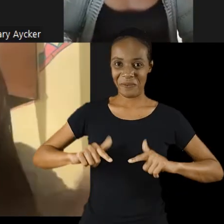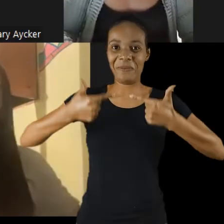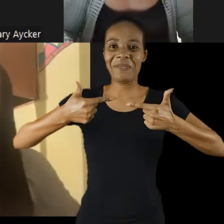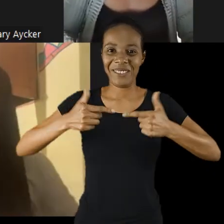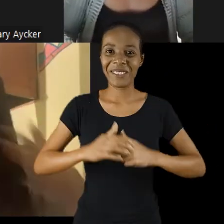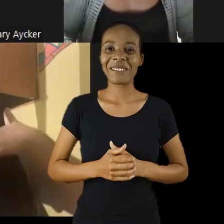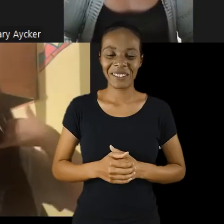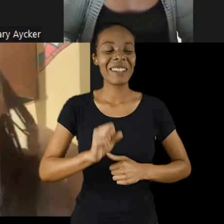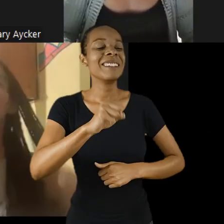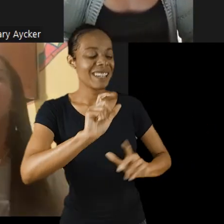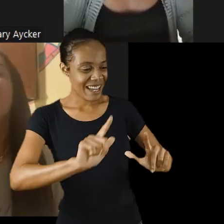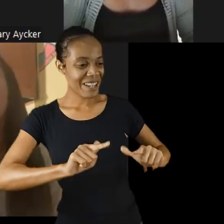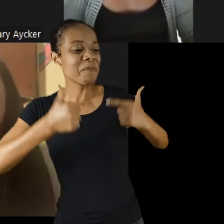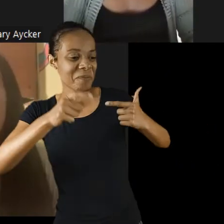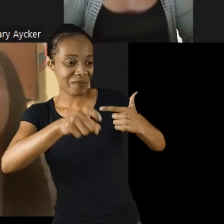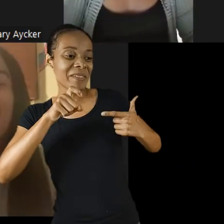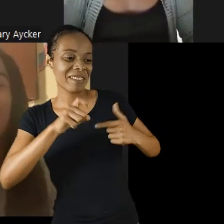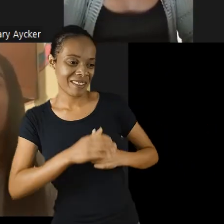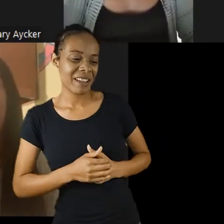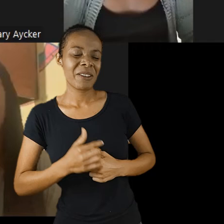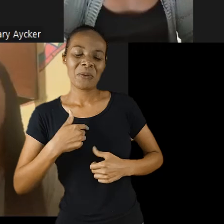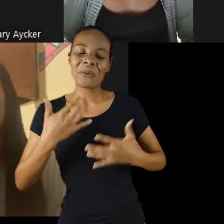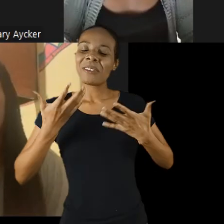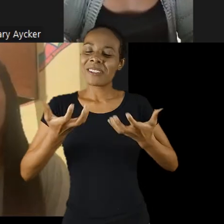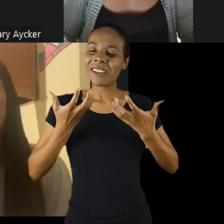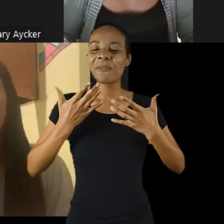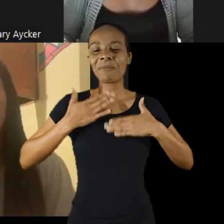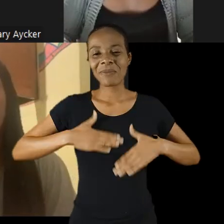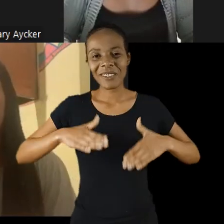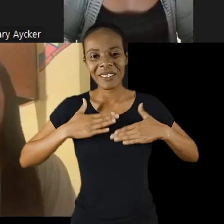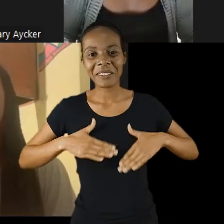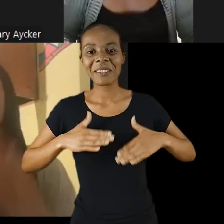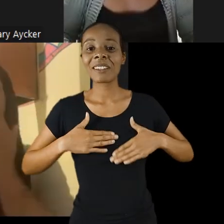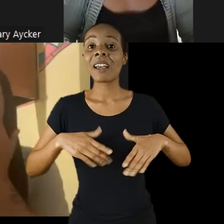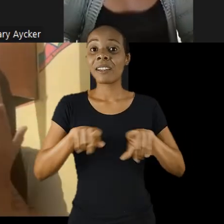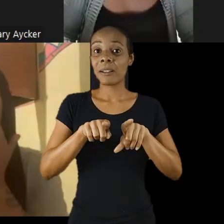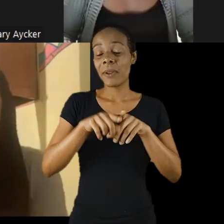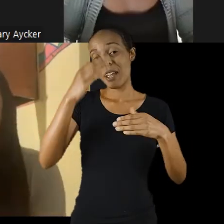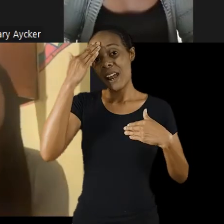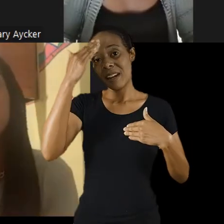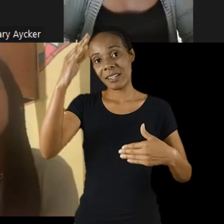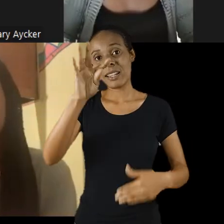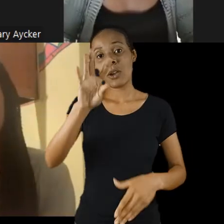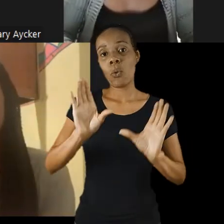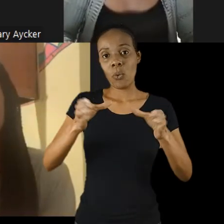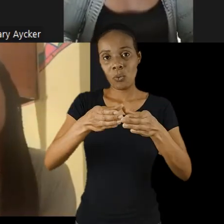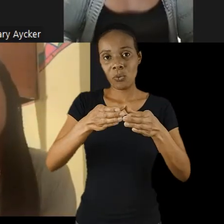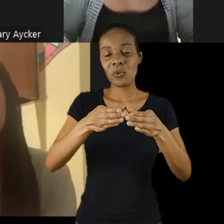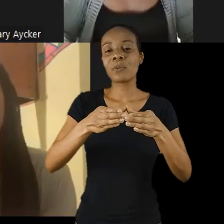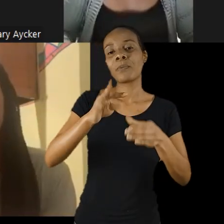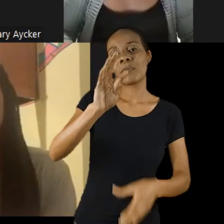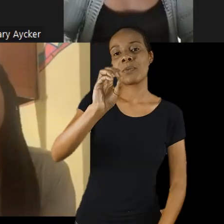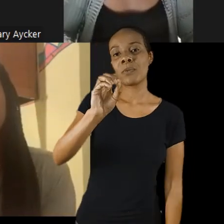nos meus origens. E agradecer a todo o Deseu, assim, ó. Um beijo para vocês, viu, meus amores? Obrigado por